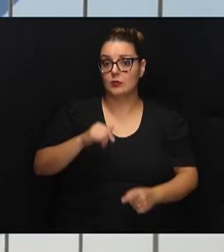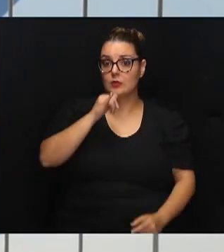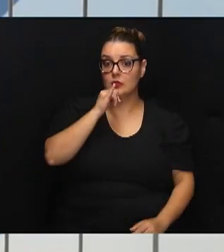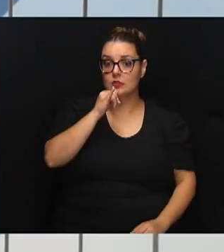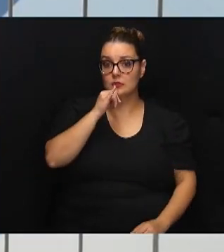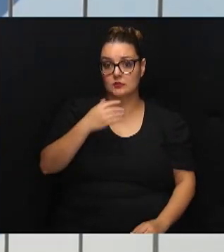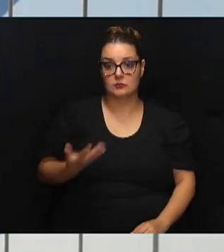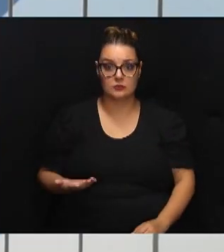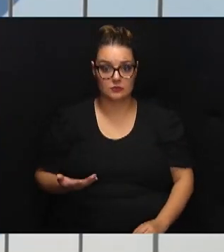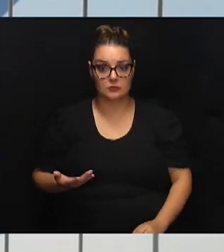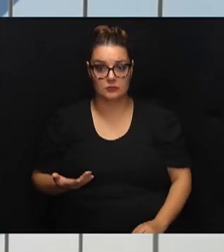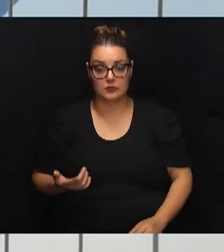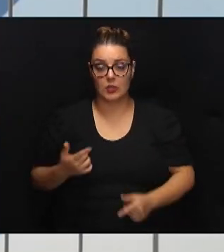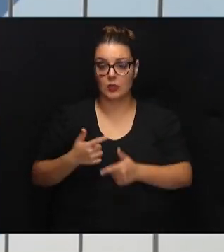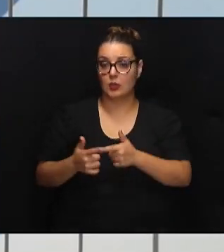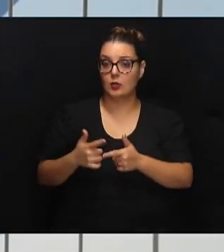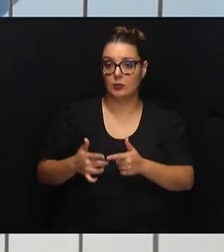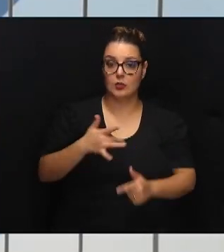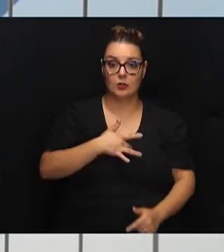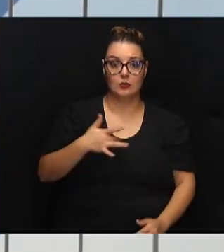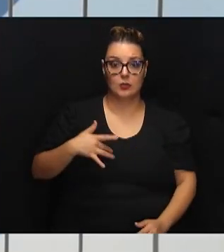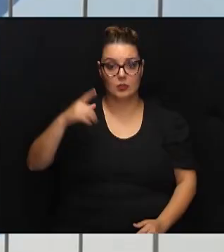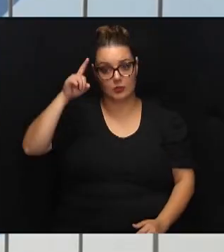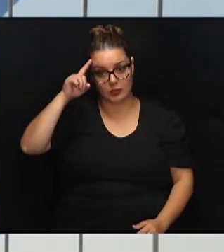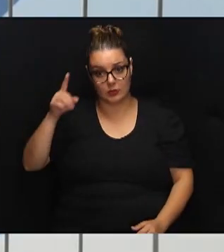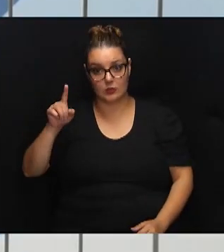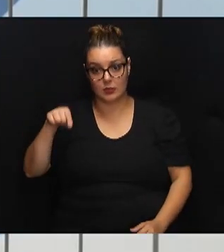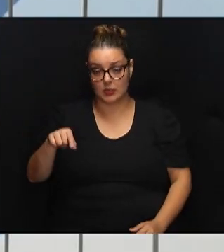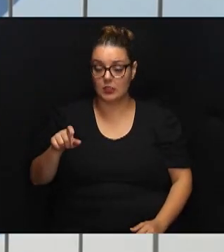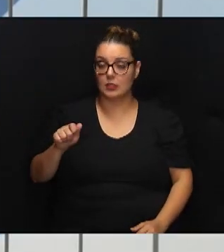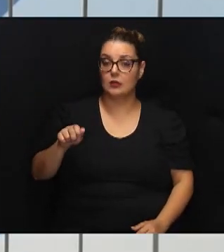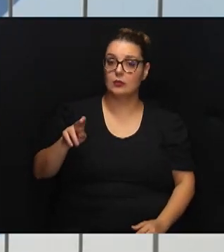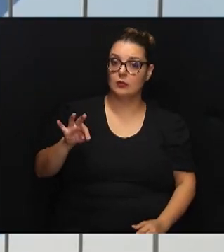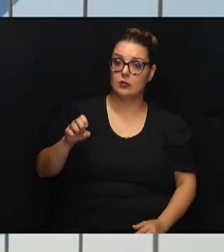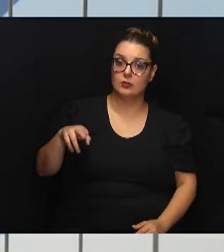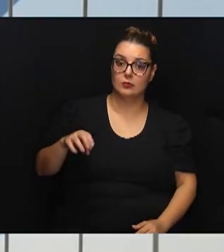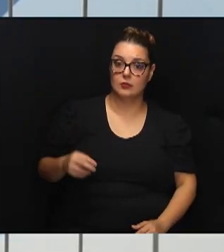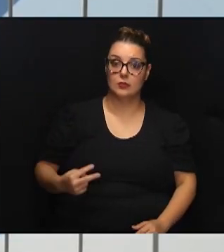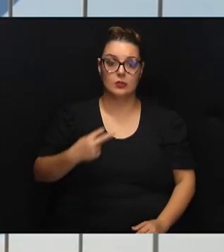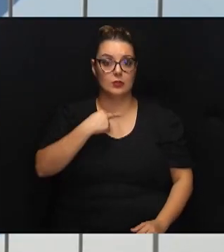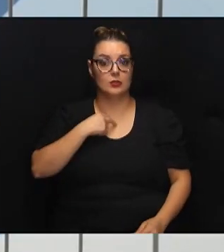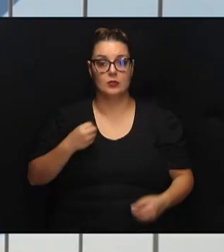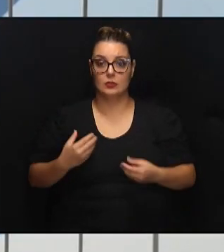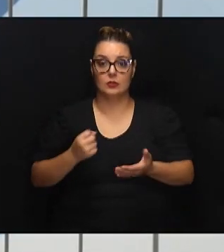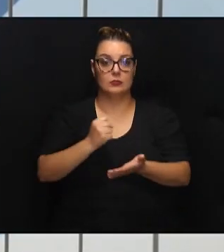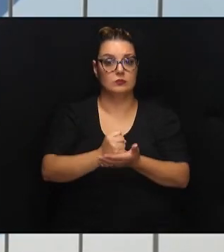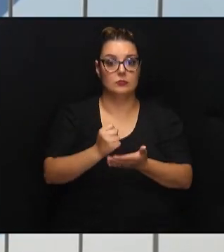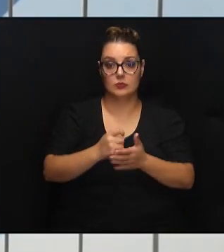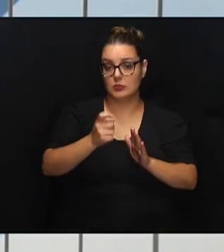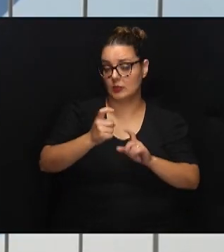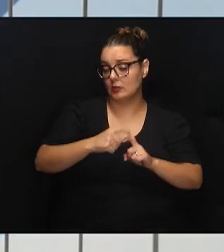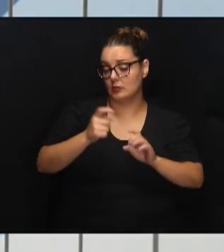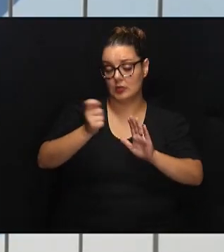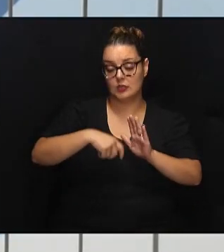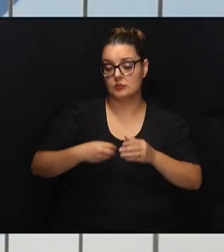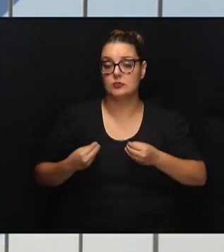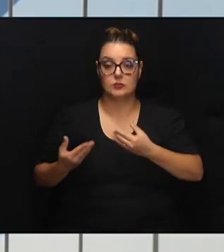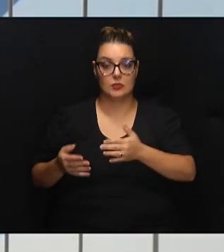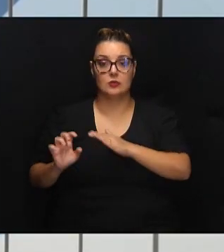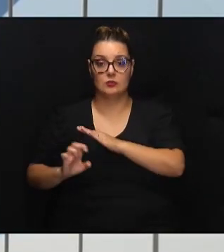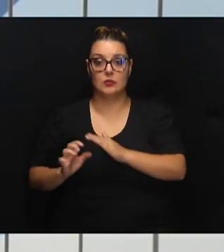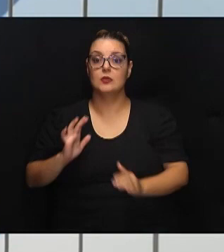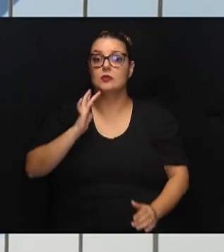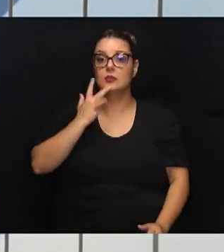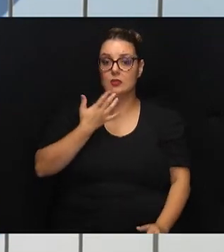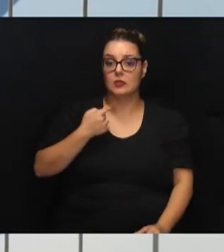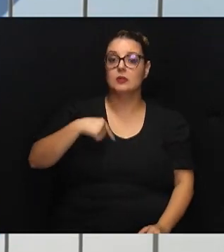ele está com um problema de saúde num dia, como ele é autônomo, ele não vai poder entregar um atestado na empresa, então ele vai preferir